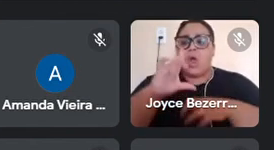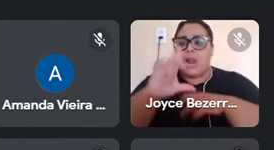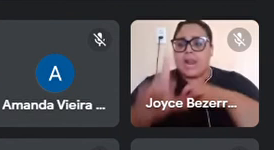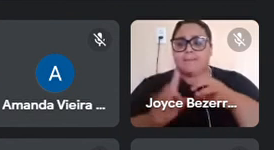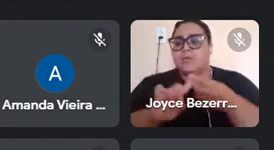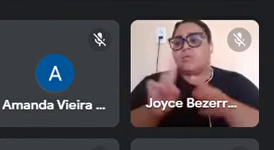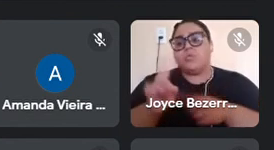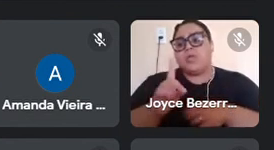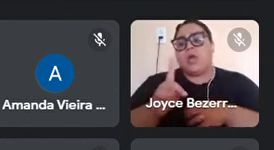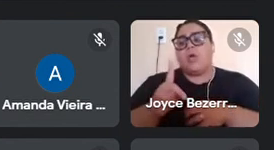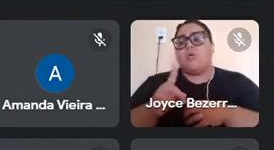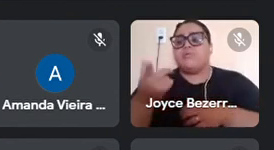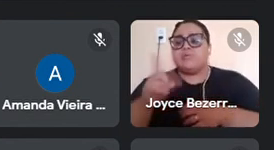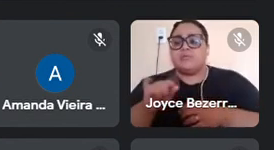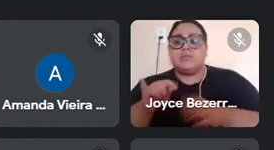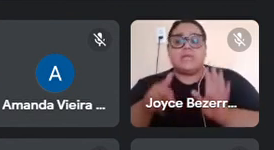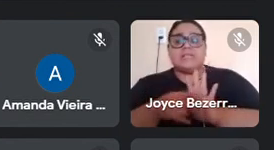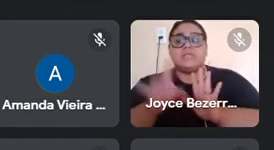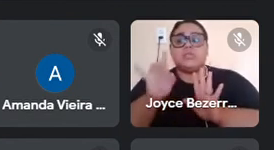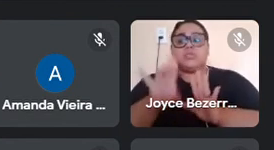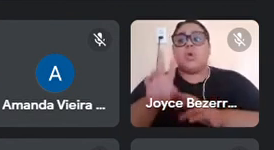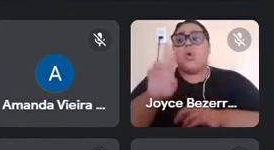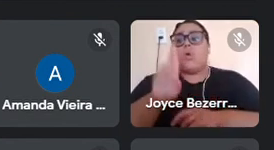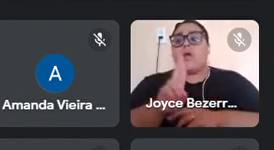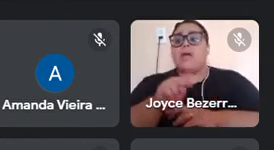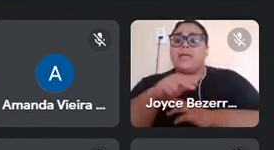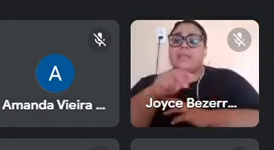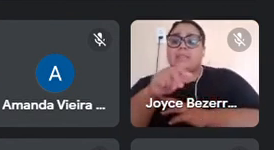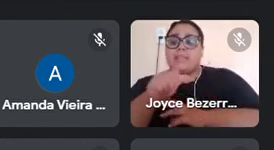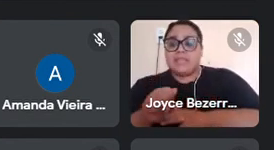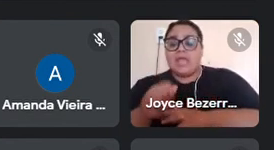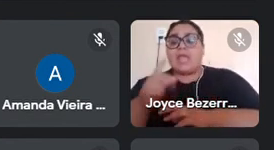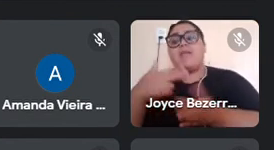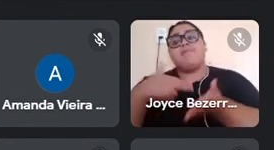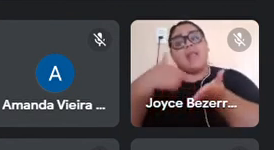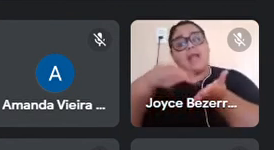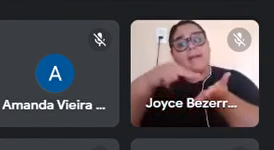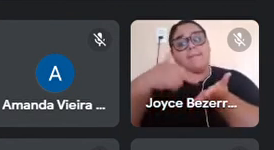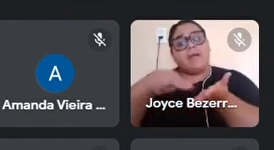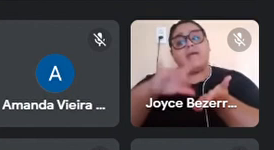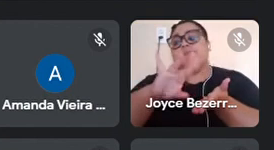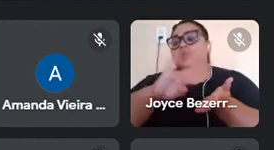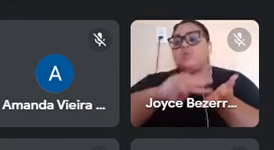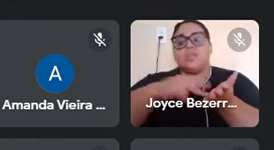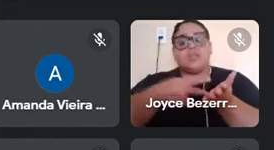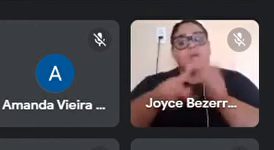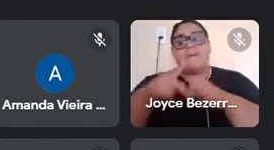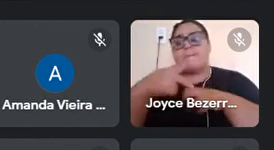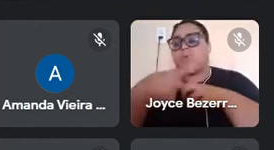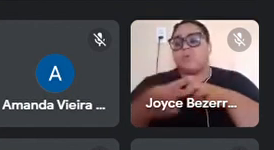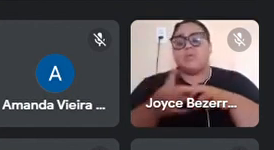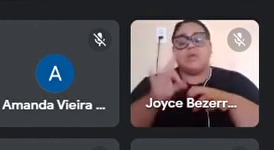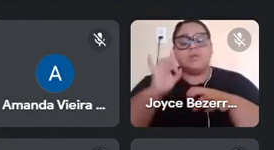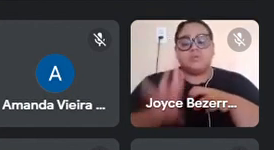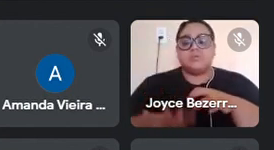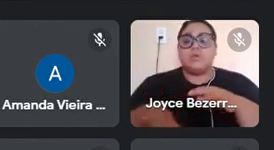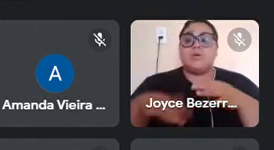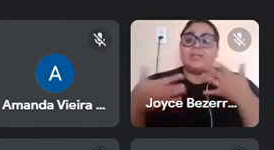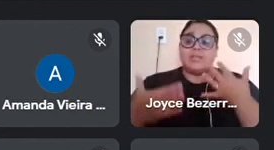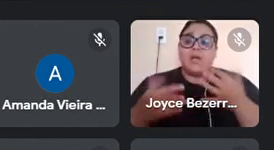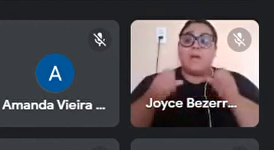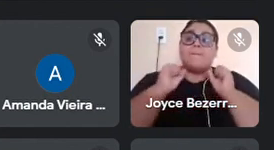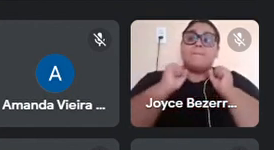Não. O DNA, ele codifica o RNA mensageiro, que vai aí ser traduzido numa proteína. Então, a gente só